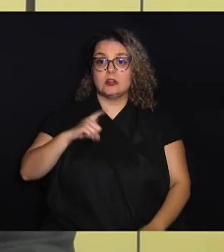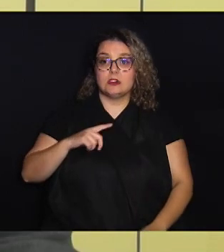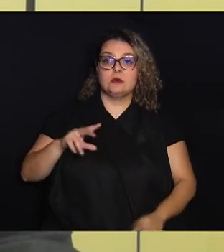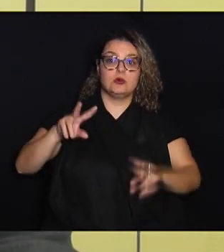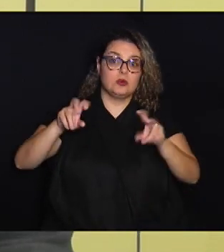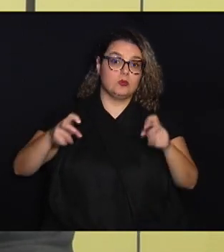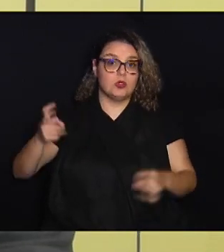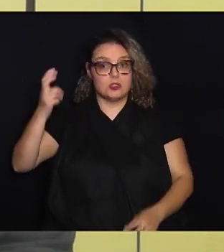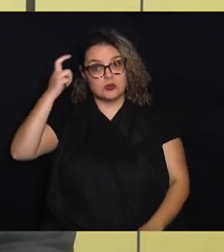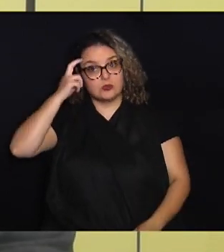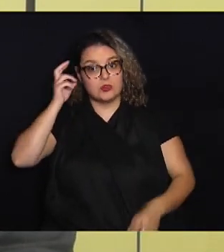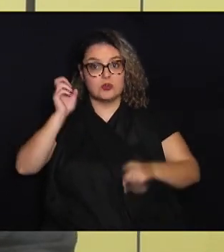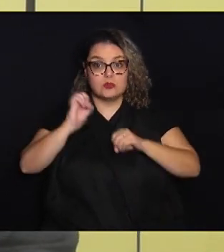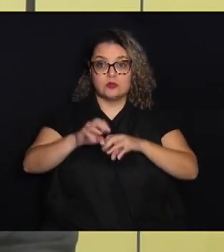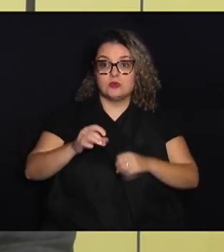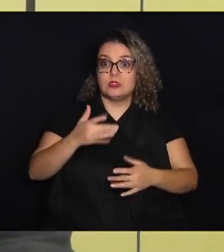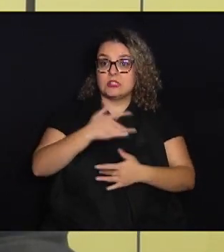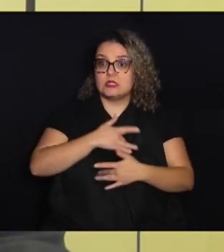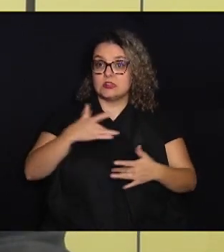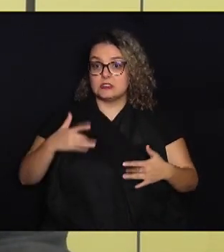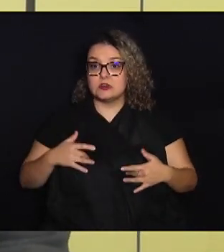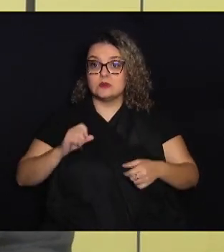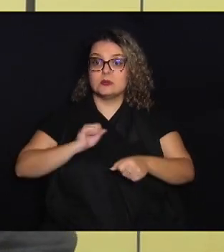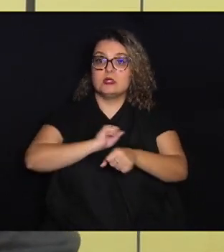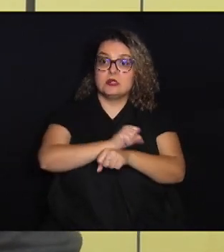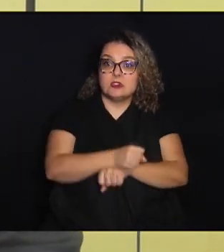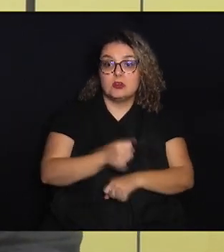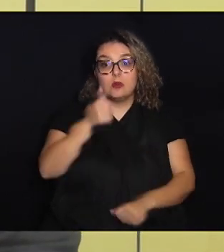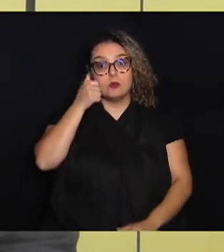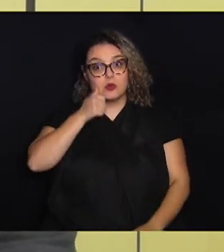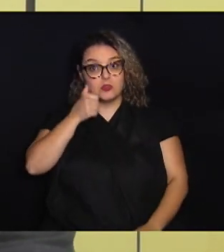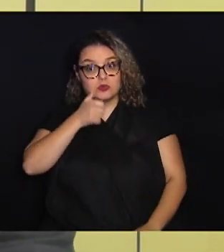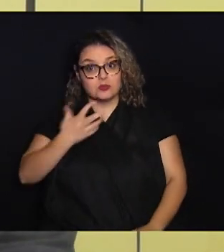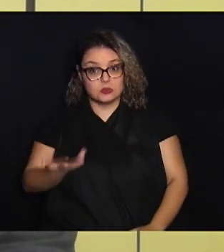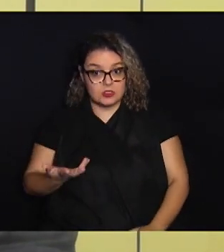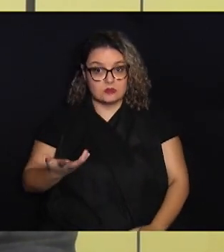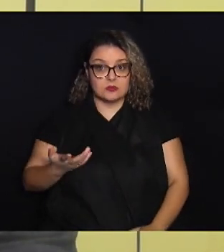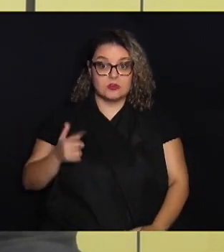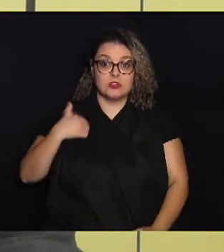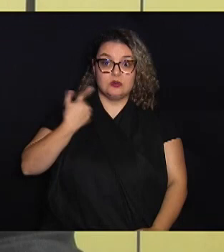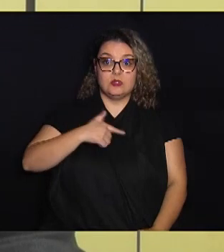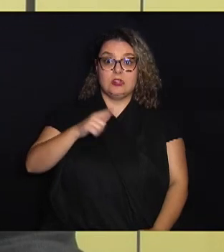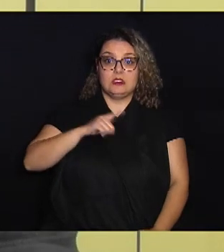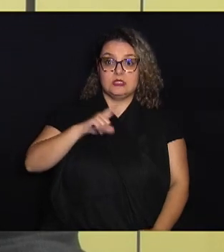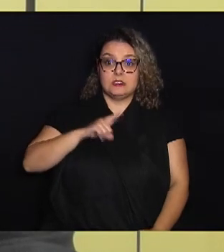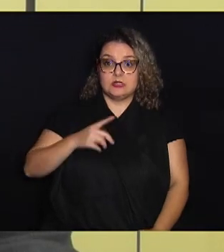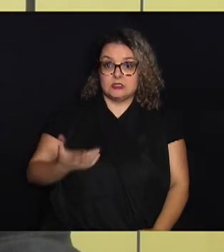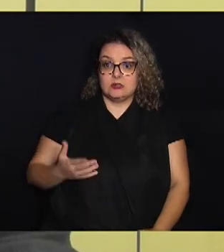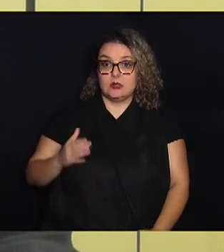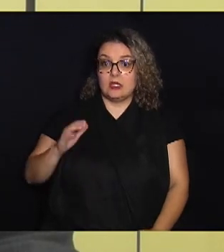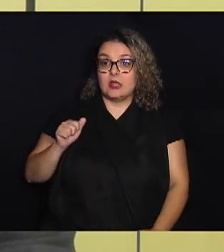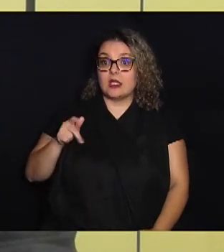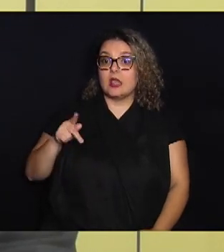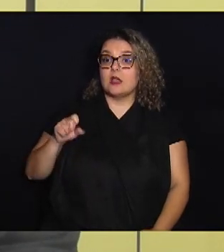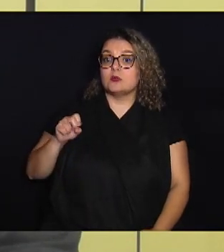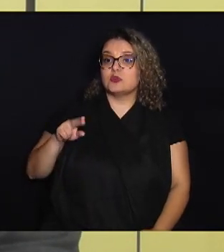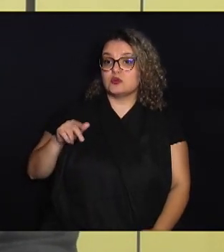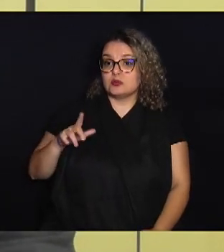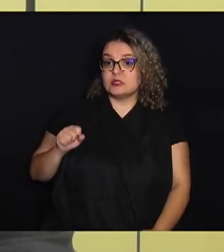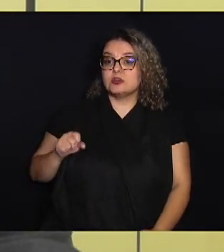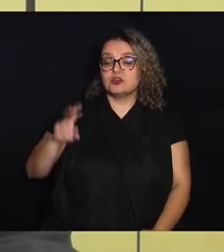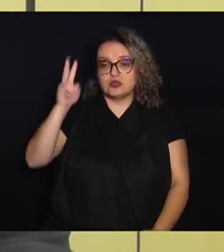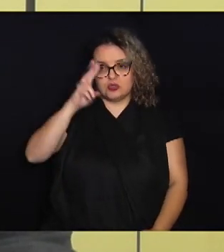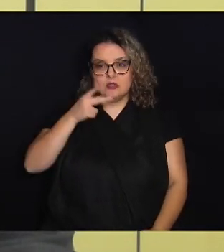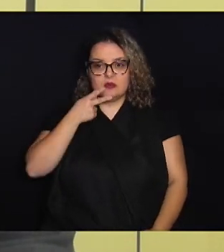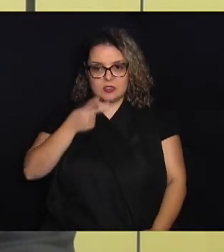cultura, educação, saúde, escravidão, mulheres. E ali a gente tem algumas cápsulas de história, como a gente chama,